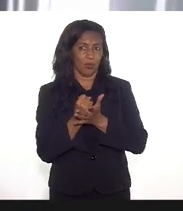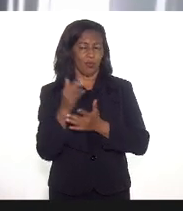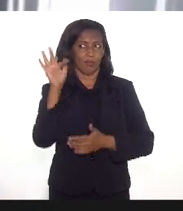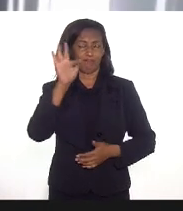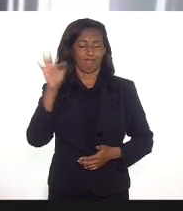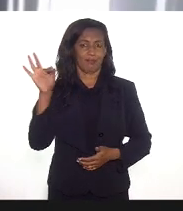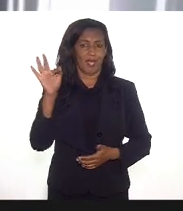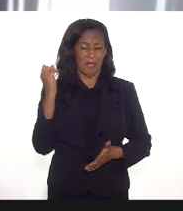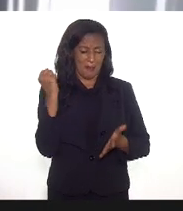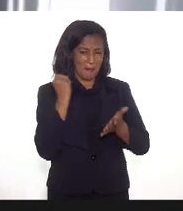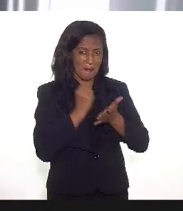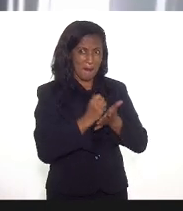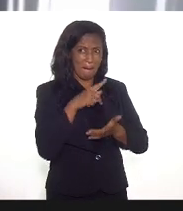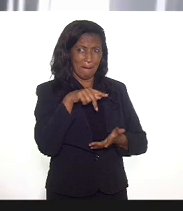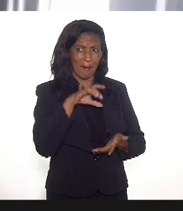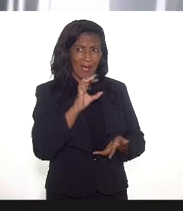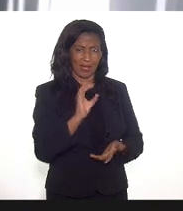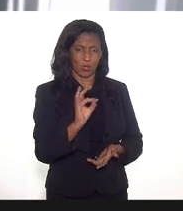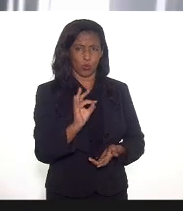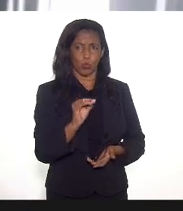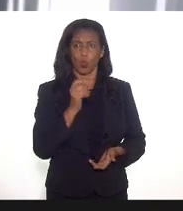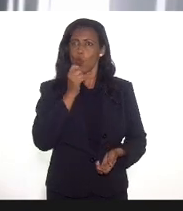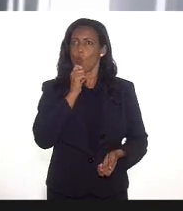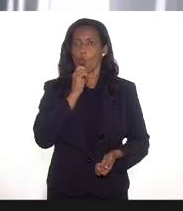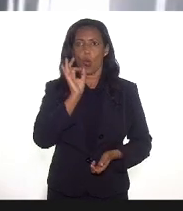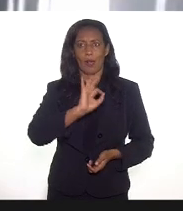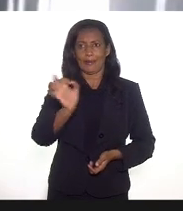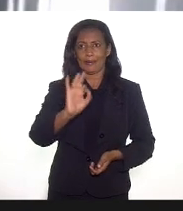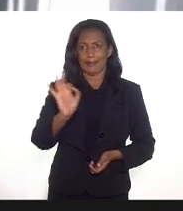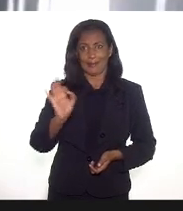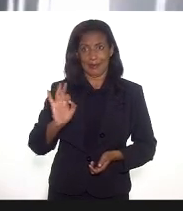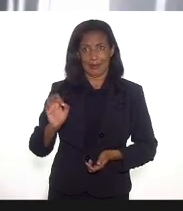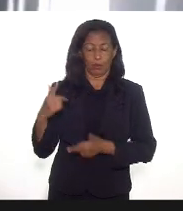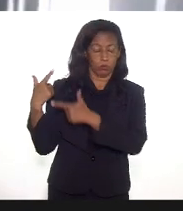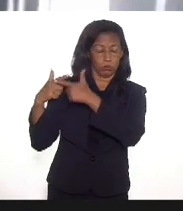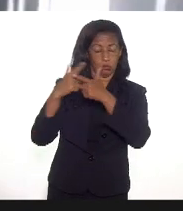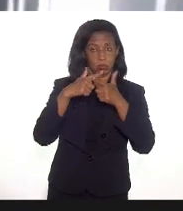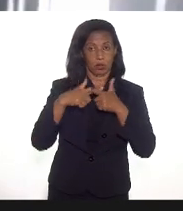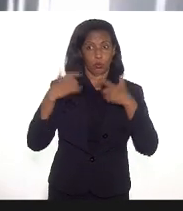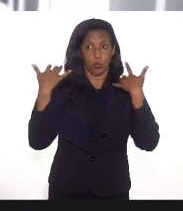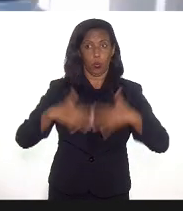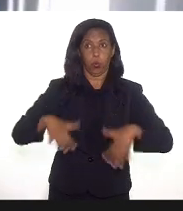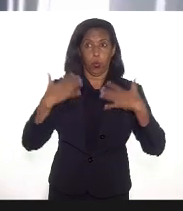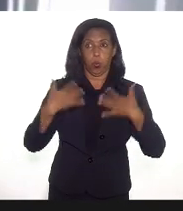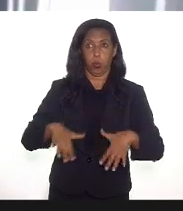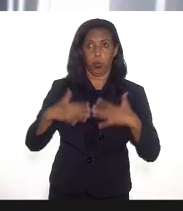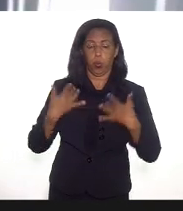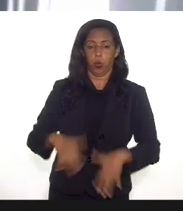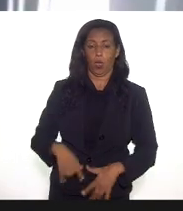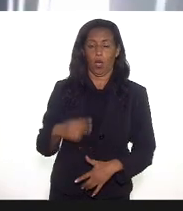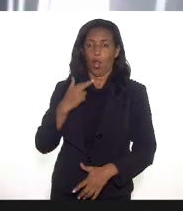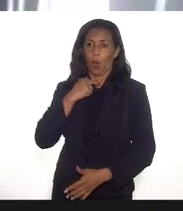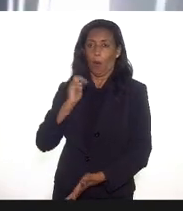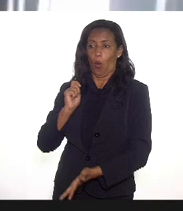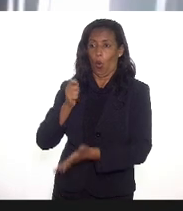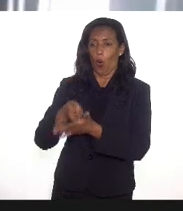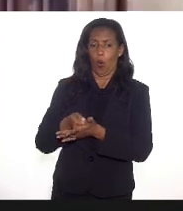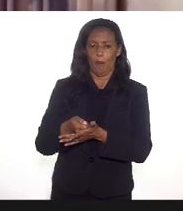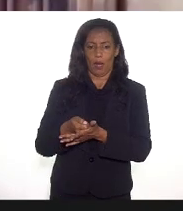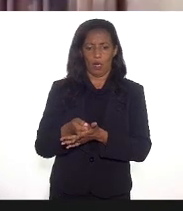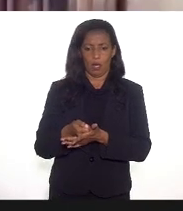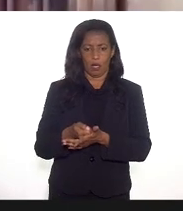que de pacto não tem nada. É um verdadeiro pânico federativo. É um verdadeiro pânico federativo, porque a gente não pode cobrar ICMS... Sem